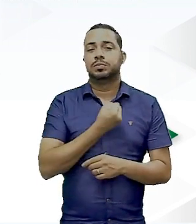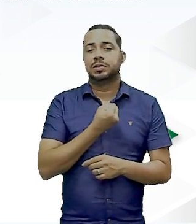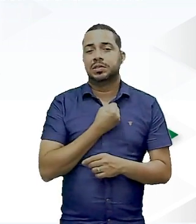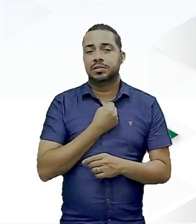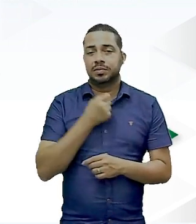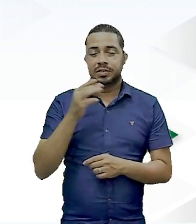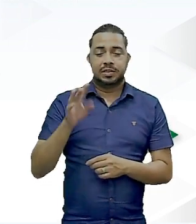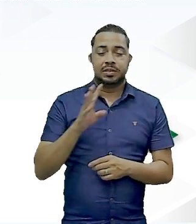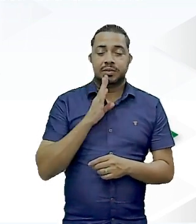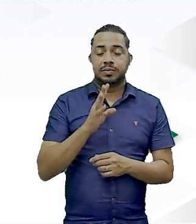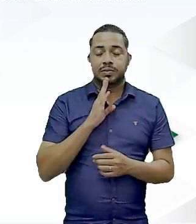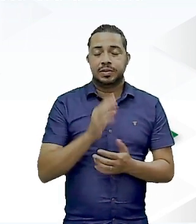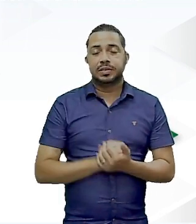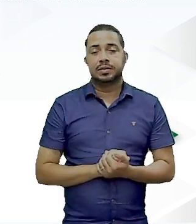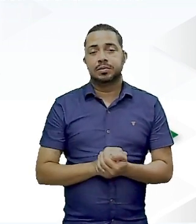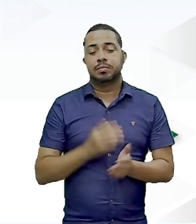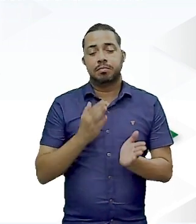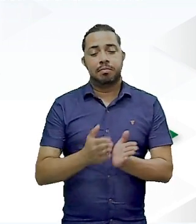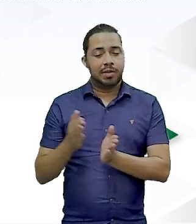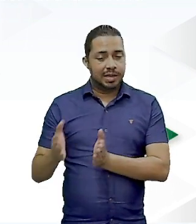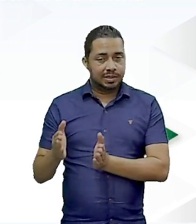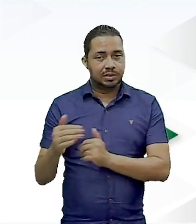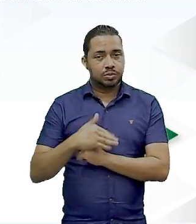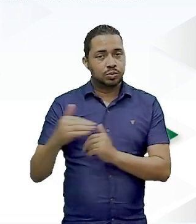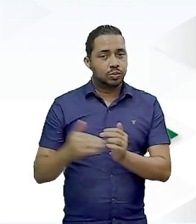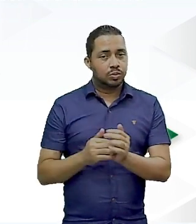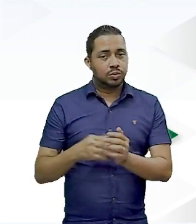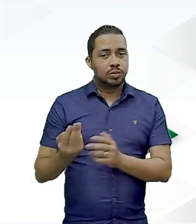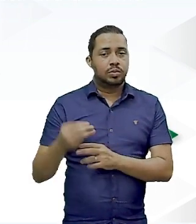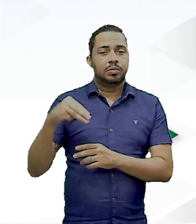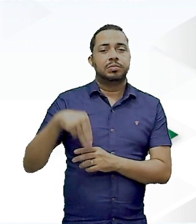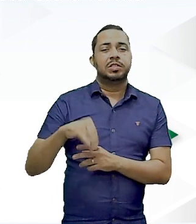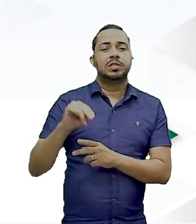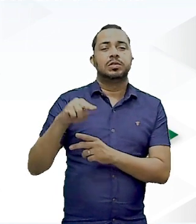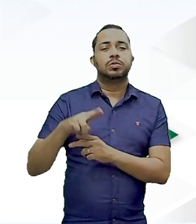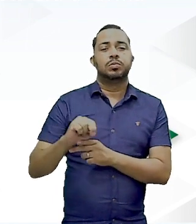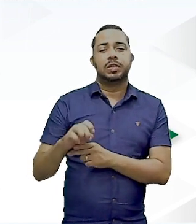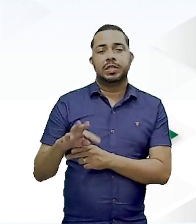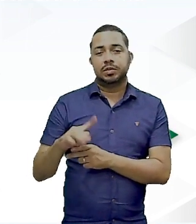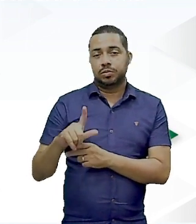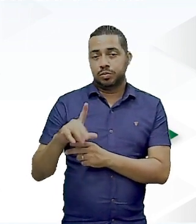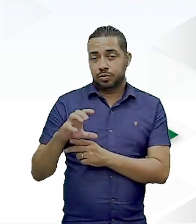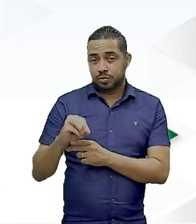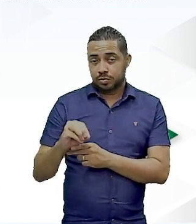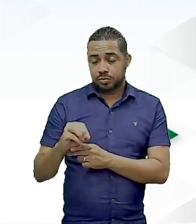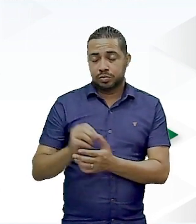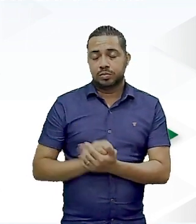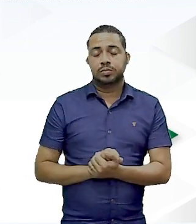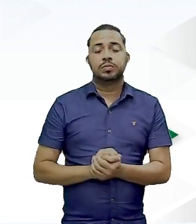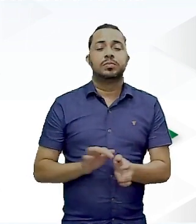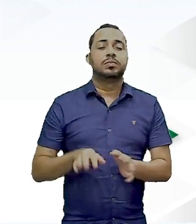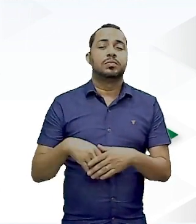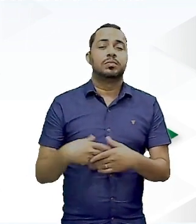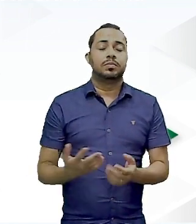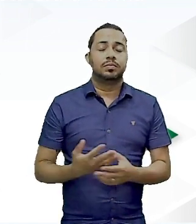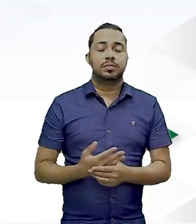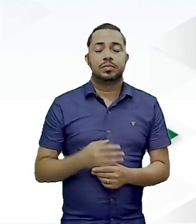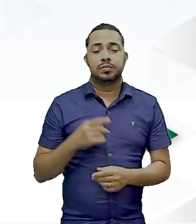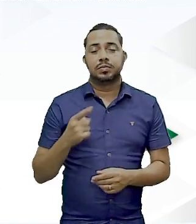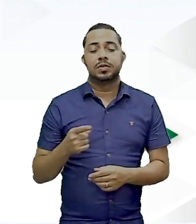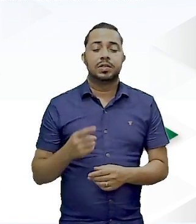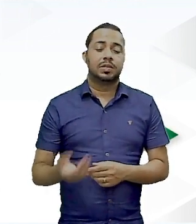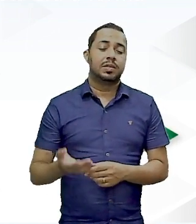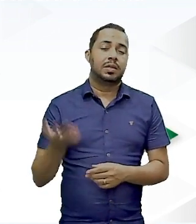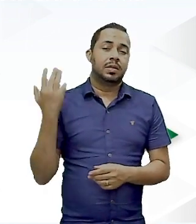você conhece como parte do todo ou minuendo do subtraindo, tá bom? E eles, naquela